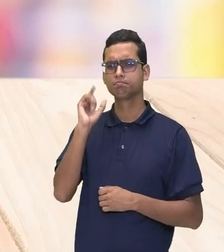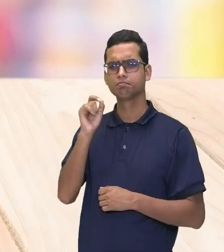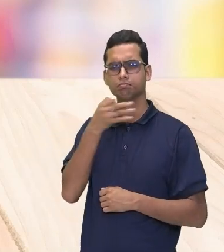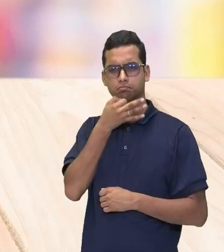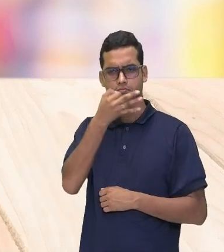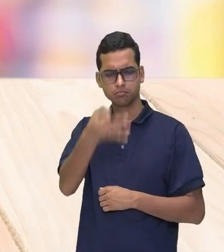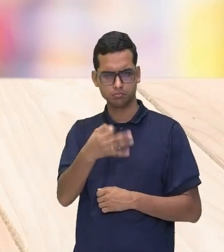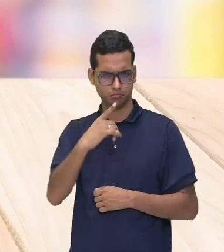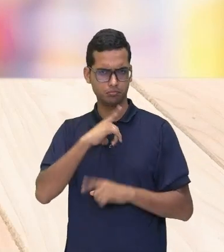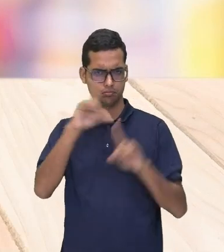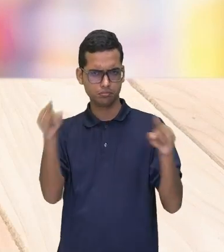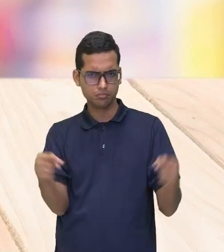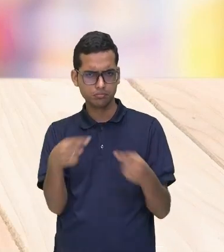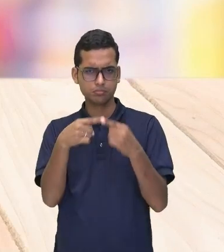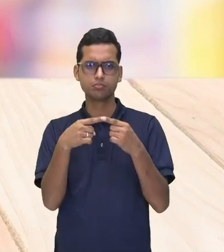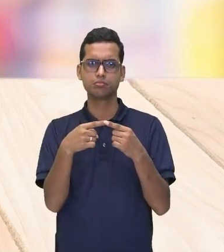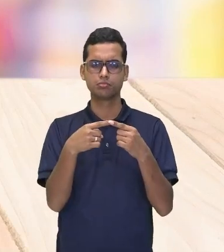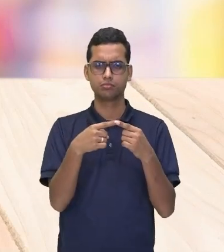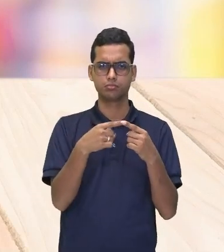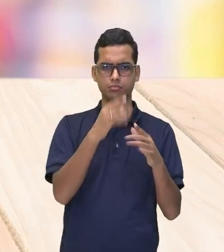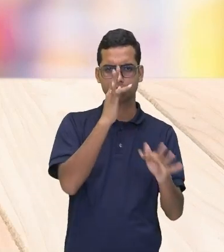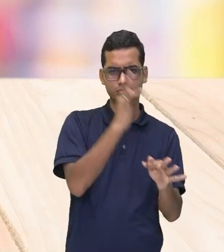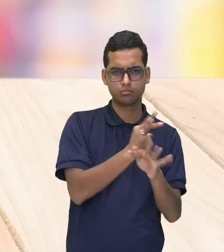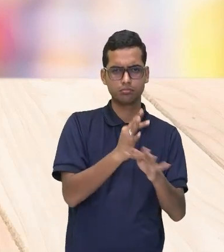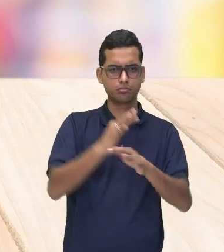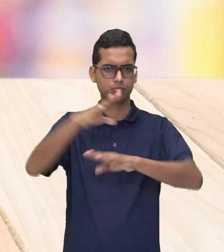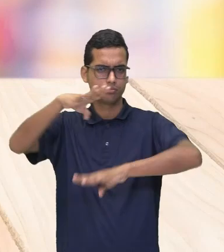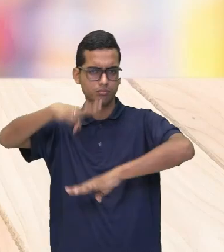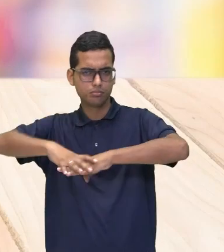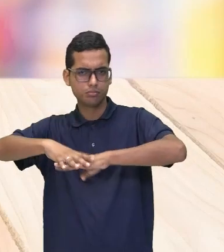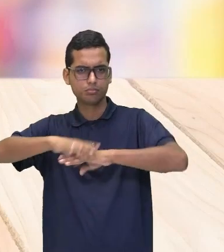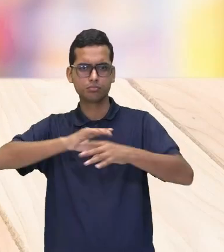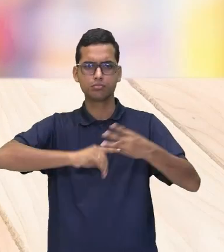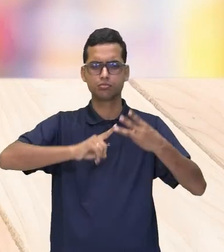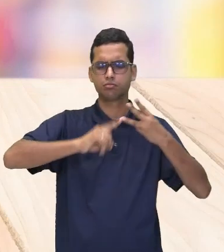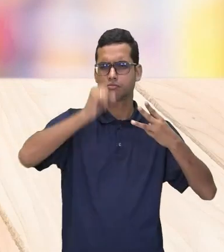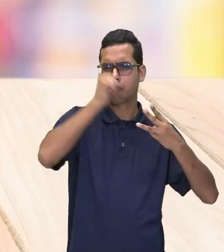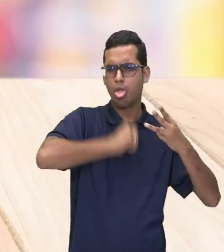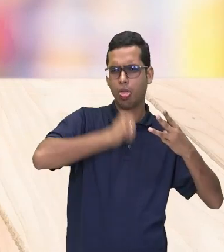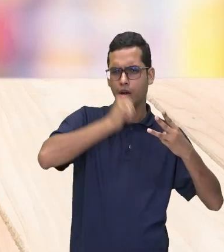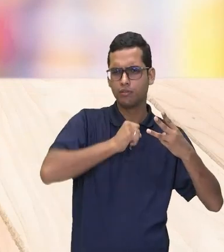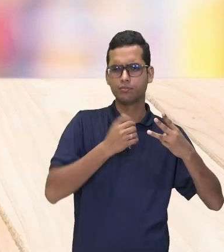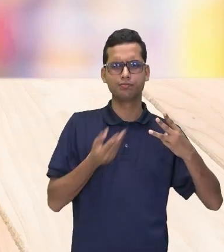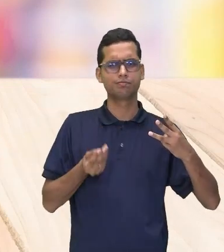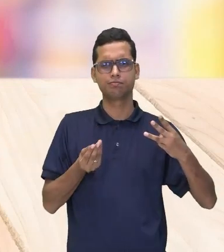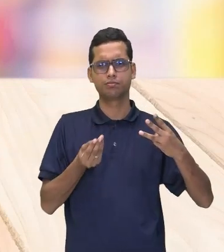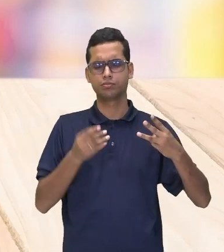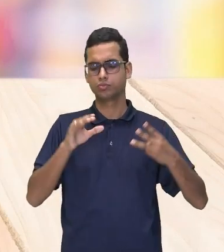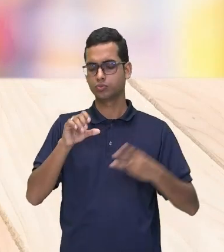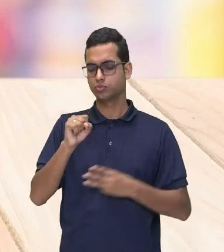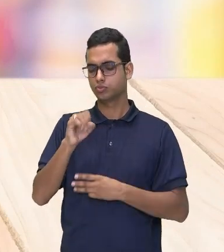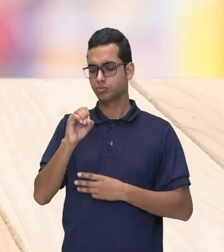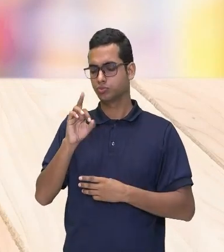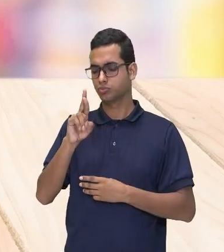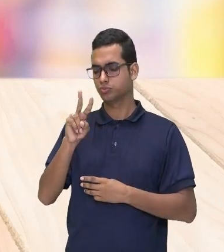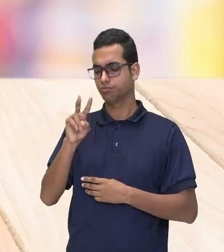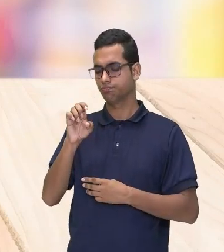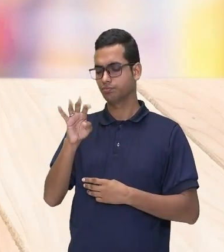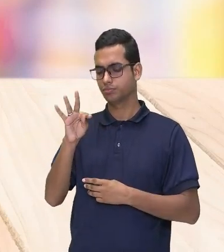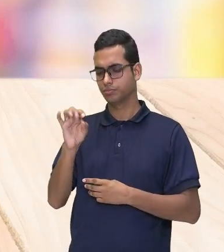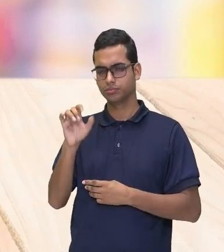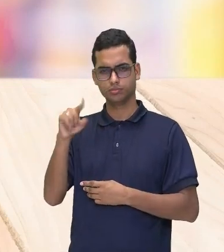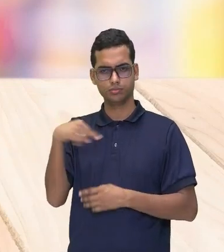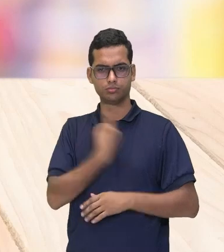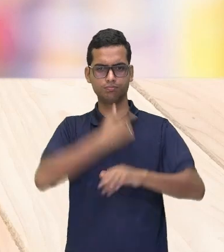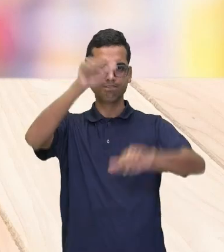Tem alguma relação de física, matemática, o sorvete? Tem, a gente vai ver essa análise, né, quando a gente